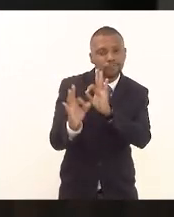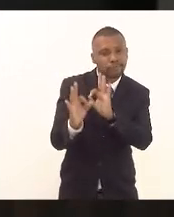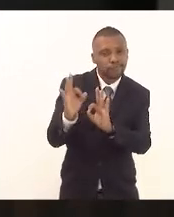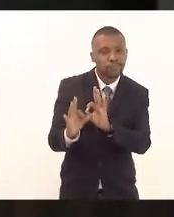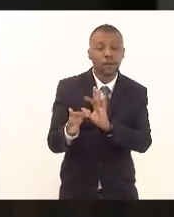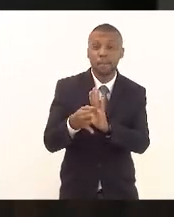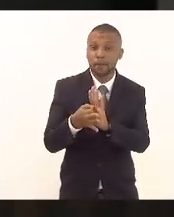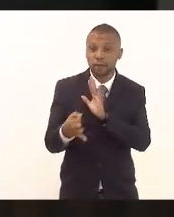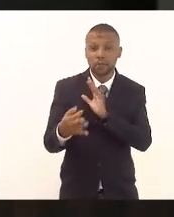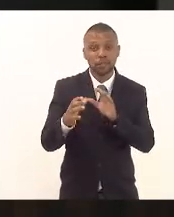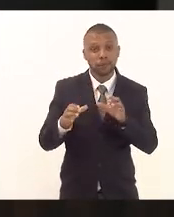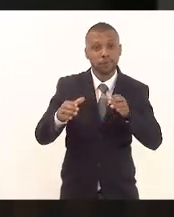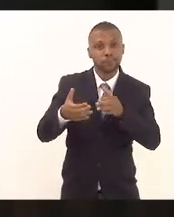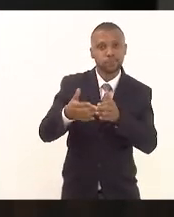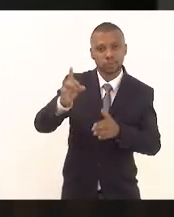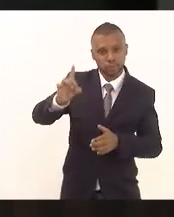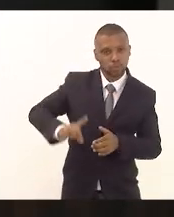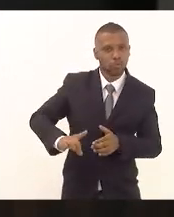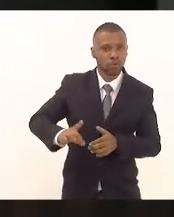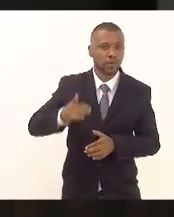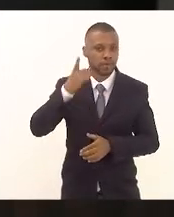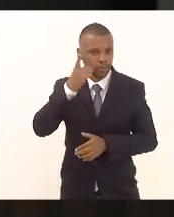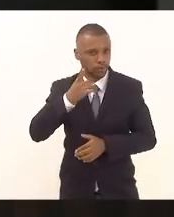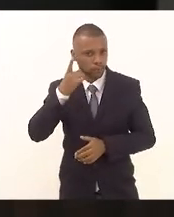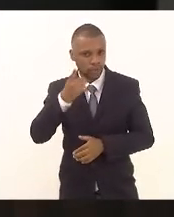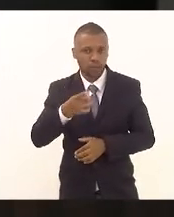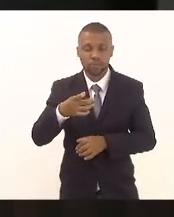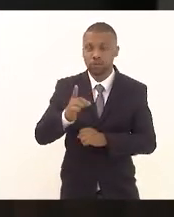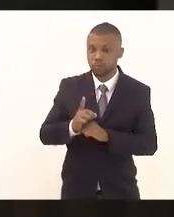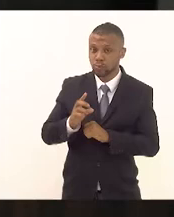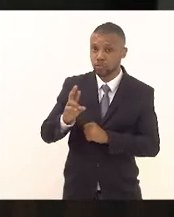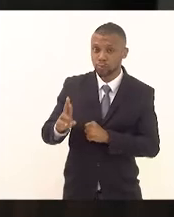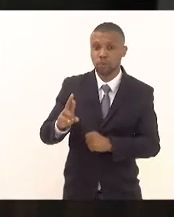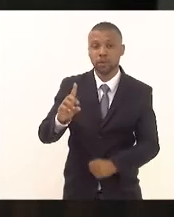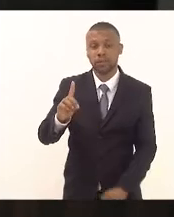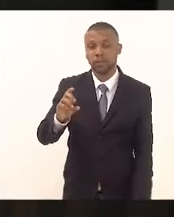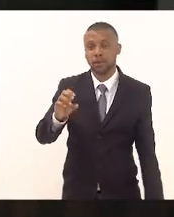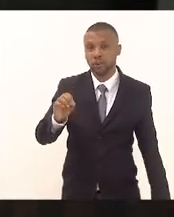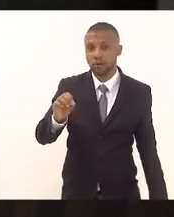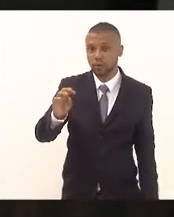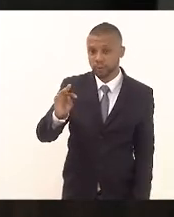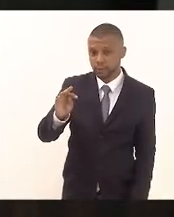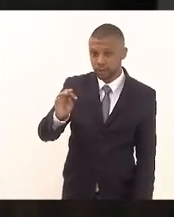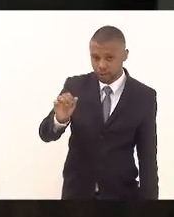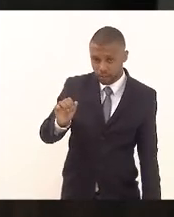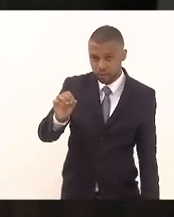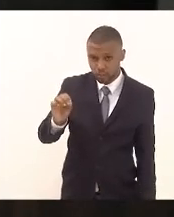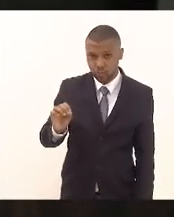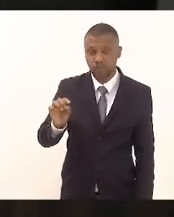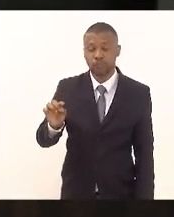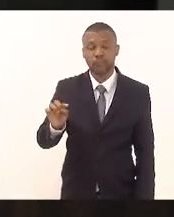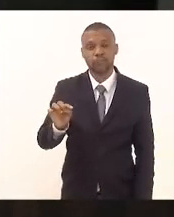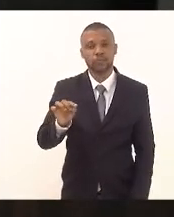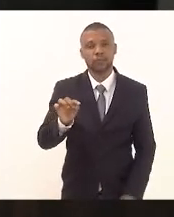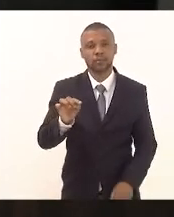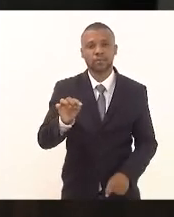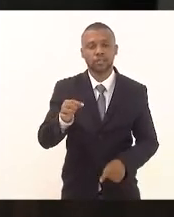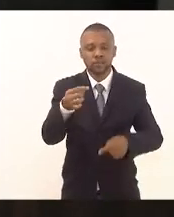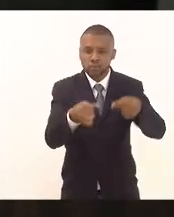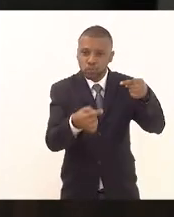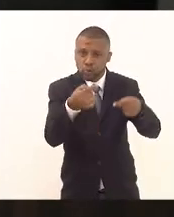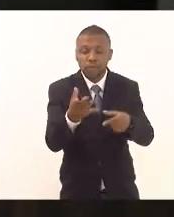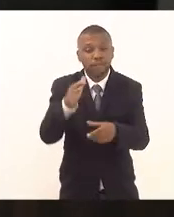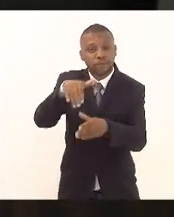favorável com emenda. Relator deputado doutor Deodalto. Em discussão, não havendo que queira discutir, encerrada a discussão. Em votação,